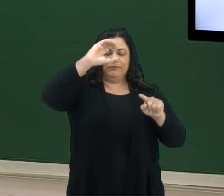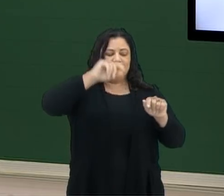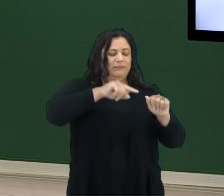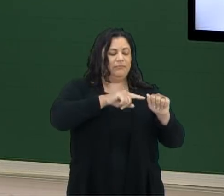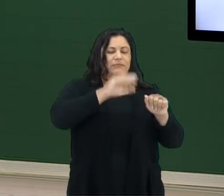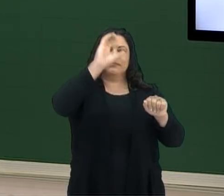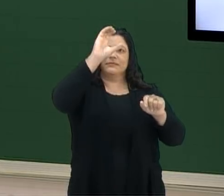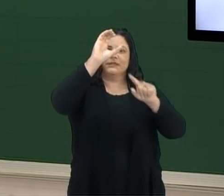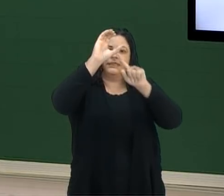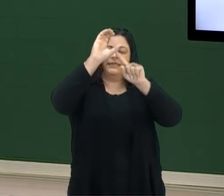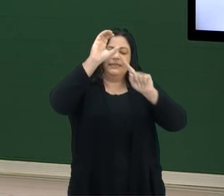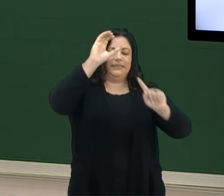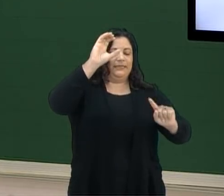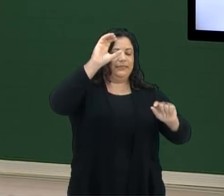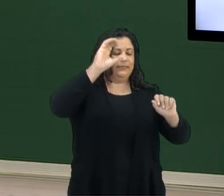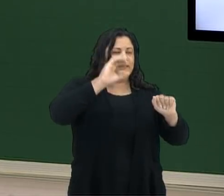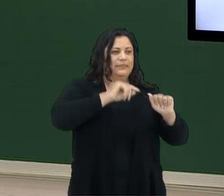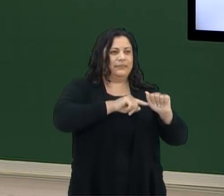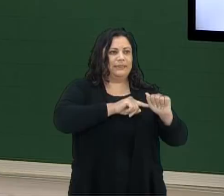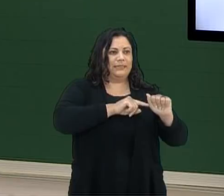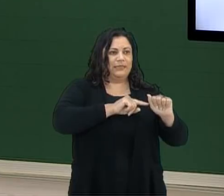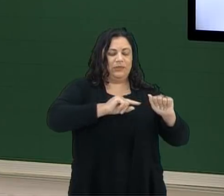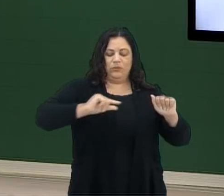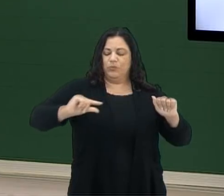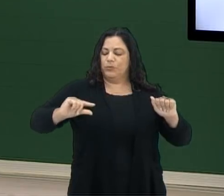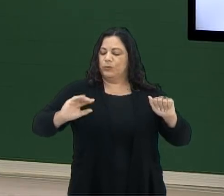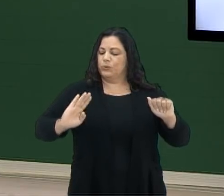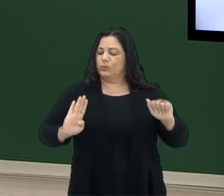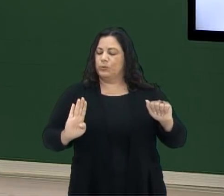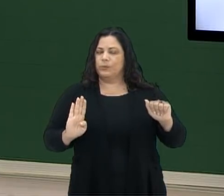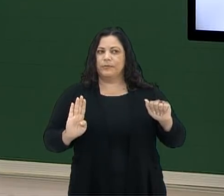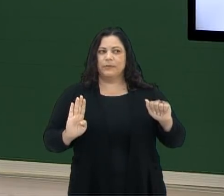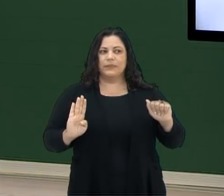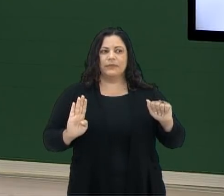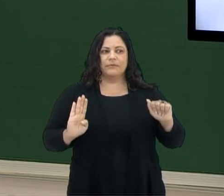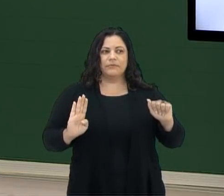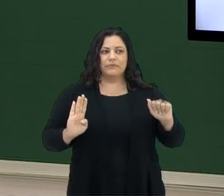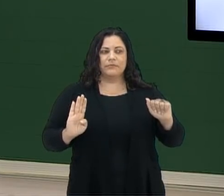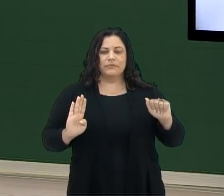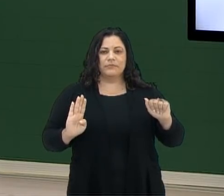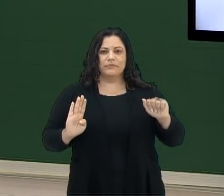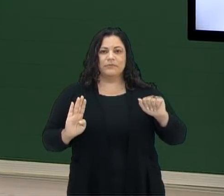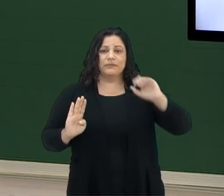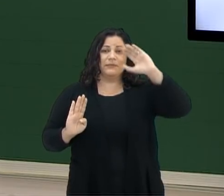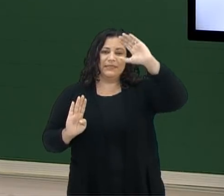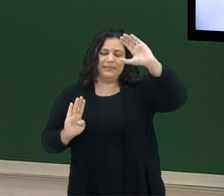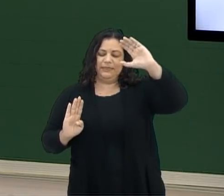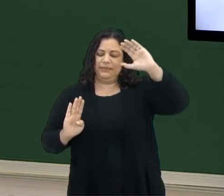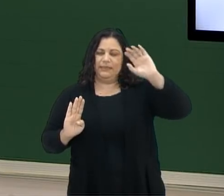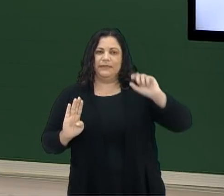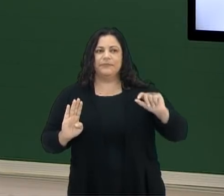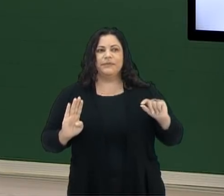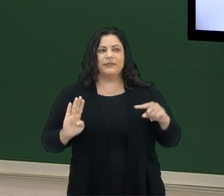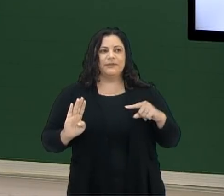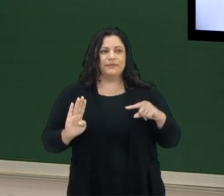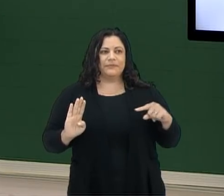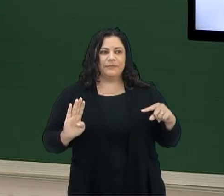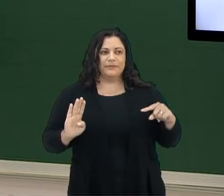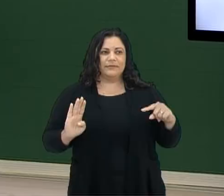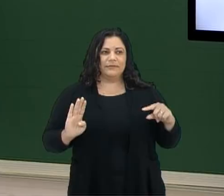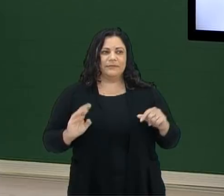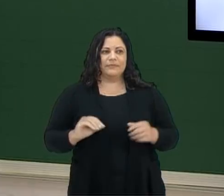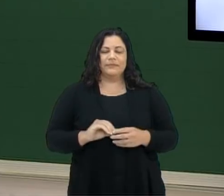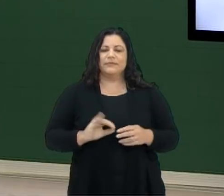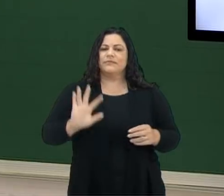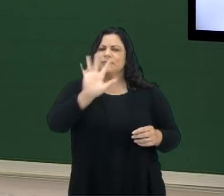C, tem um lado do triângulo. Do ponto B até o ponto C, você tem o outro lado